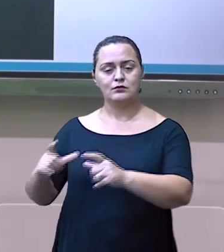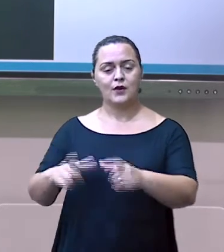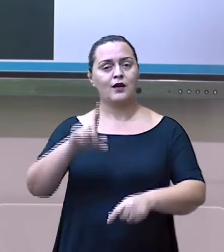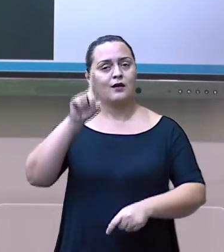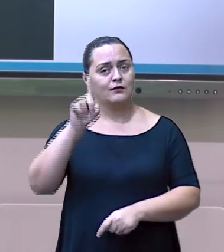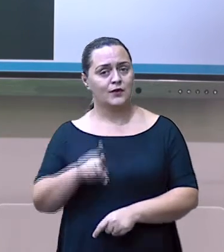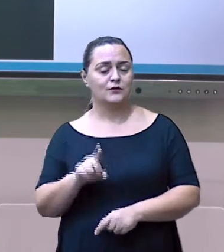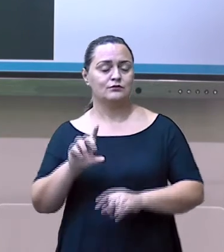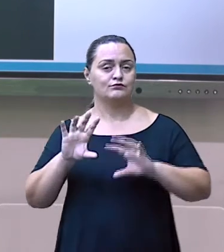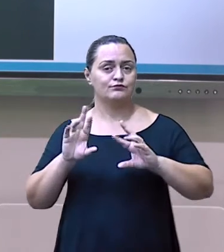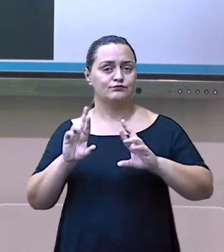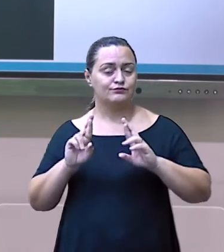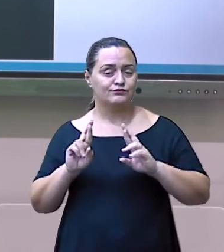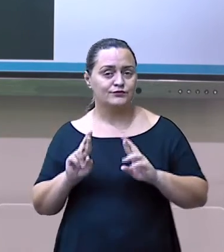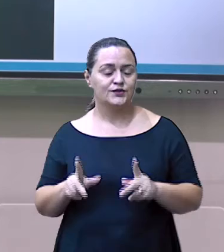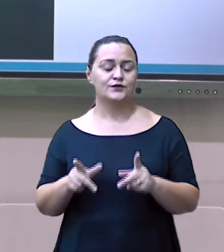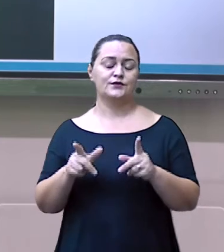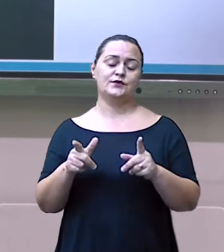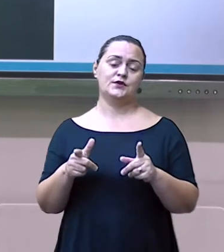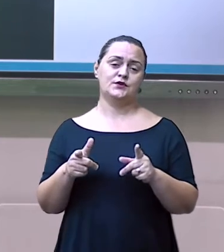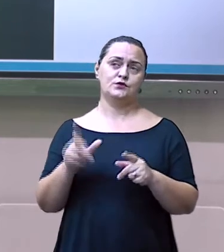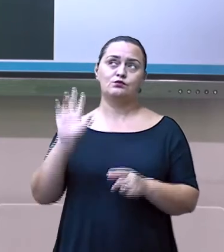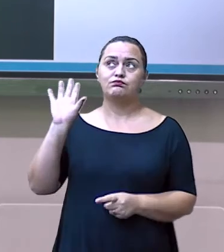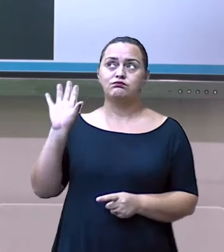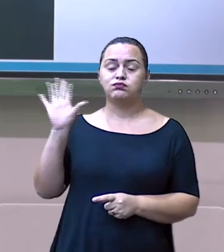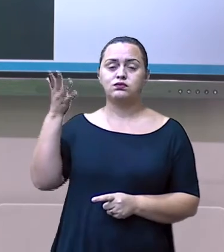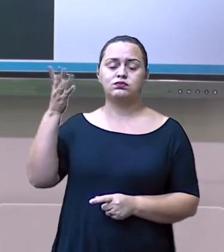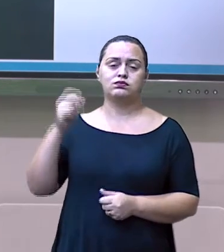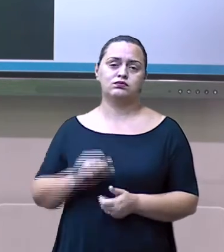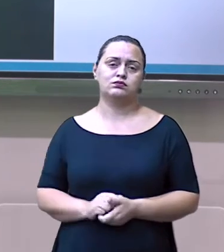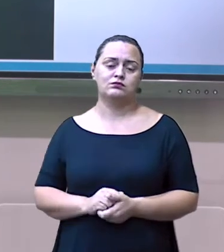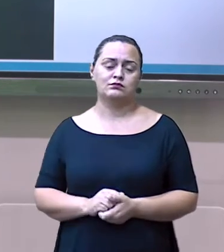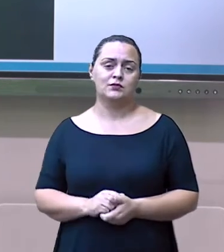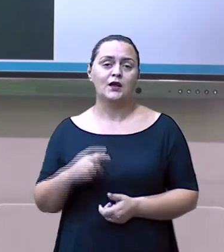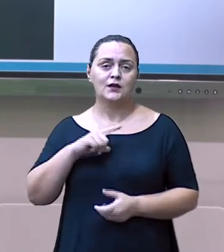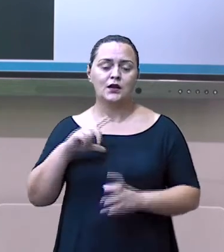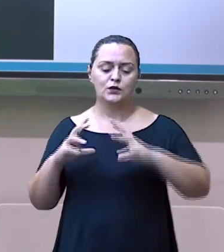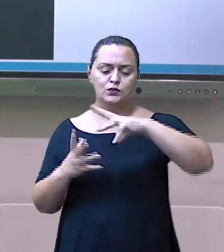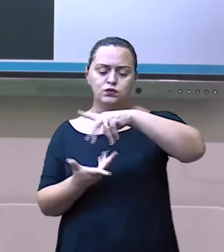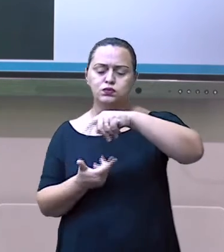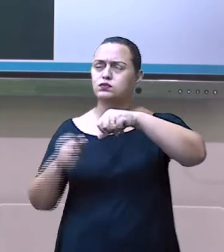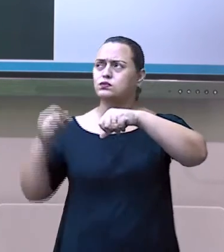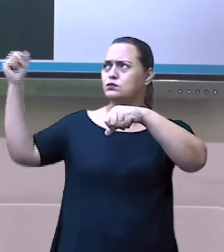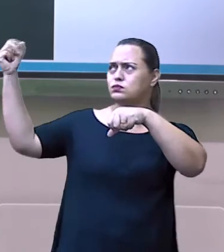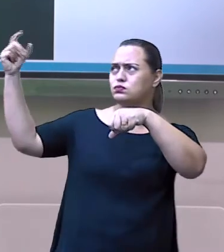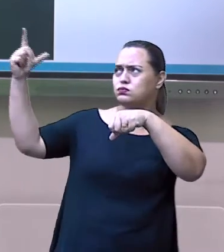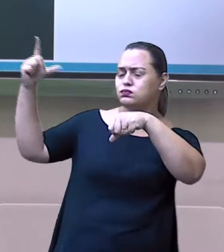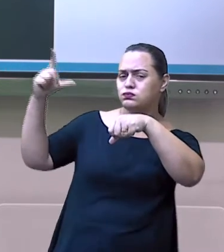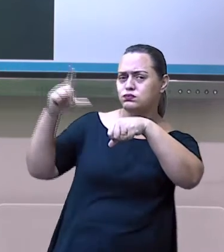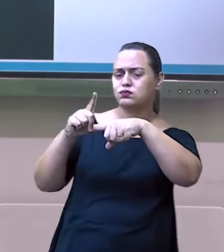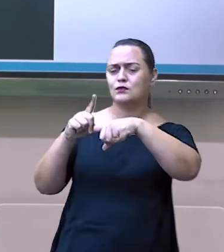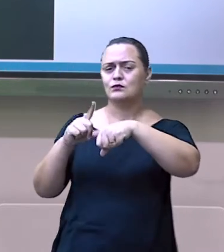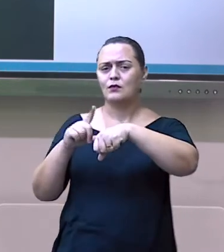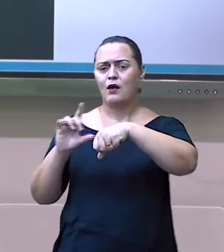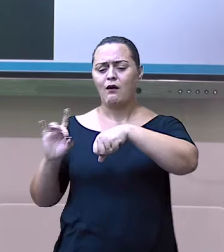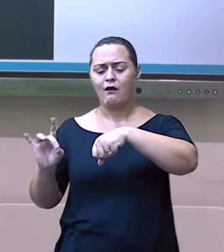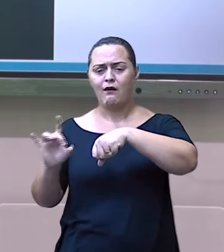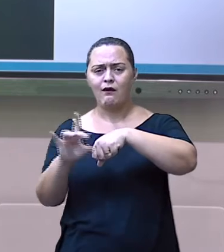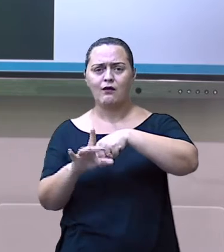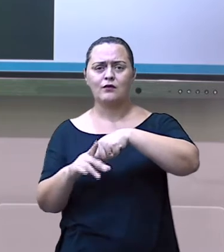cada lugar no planeta Terra vai receber diferentes quantidades de raios do Sol.